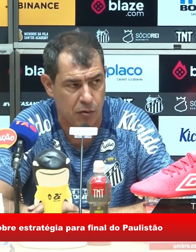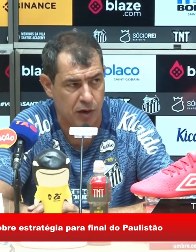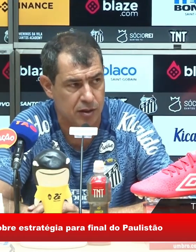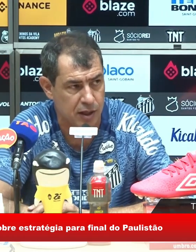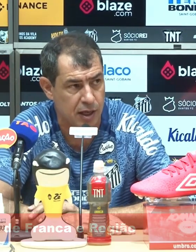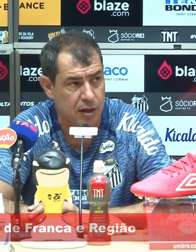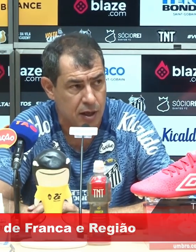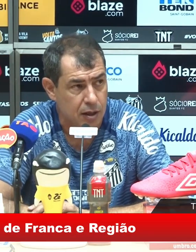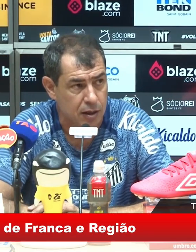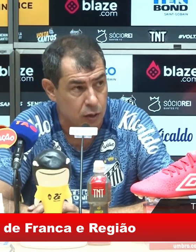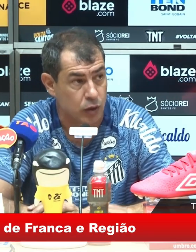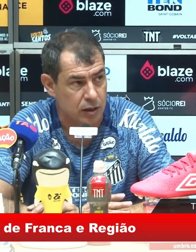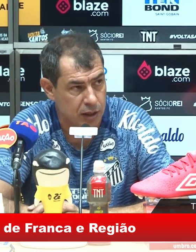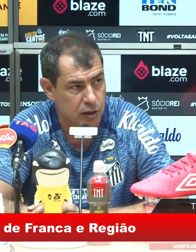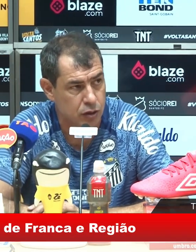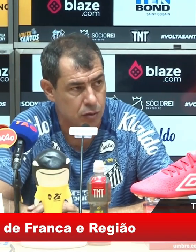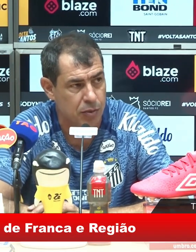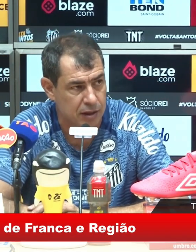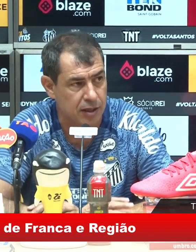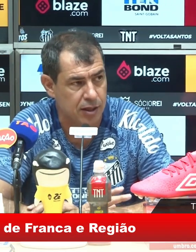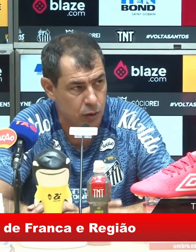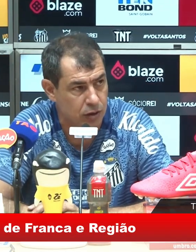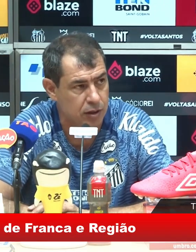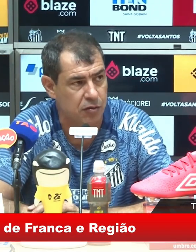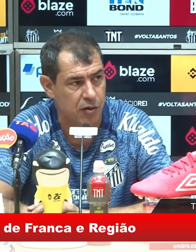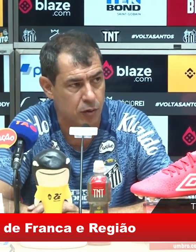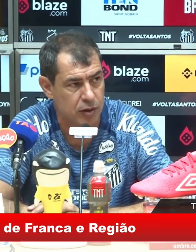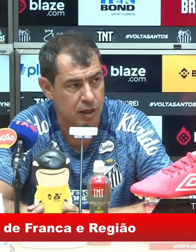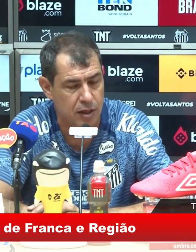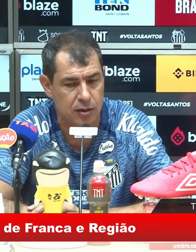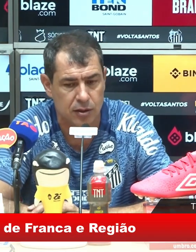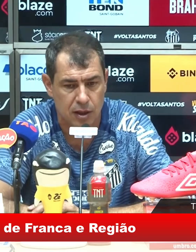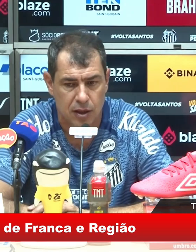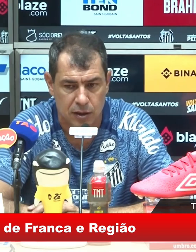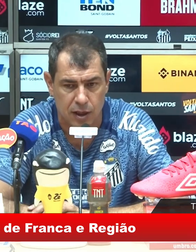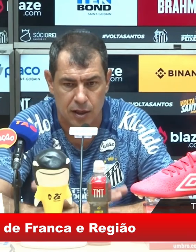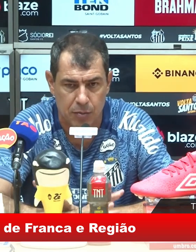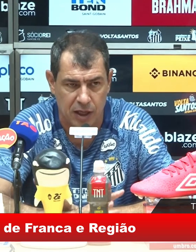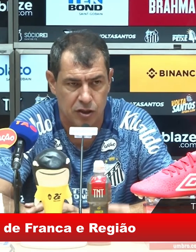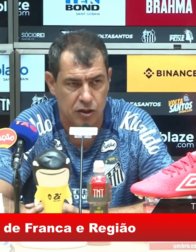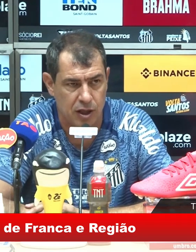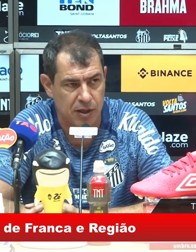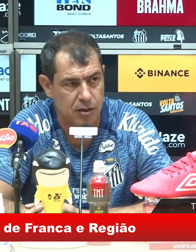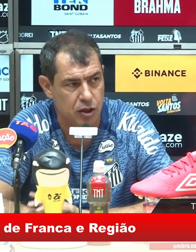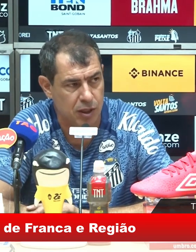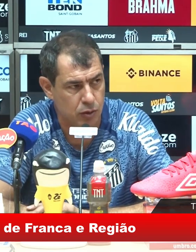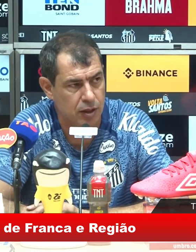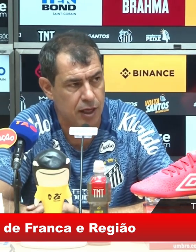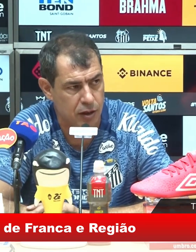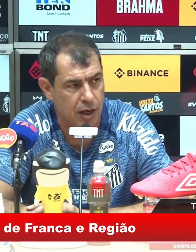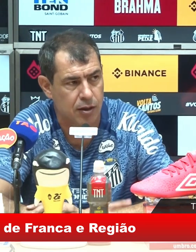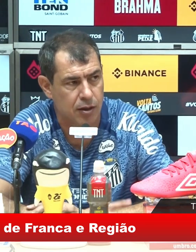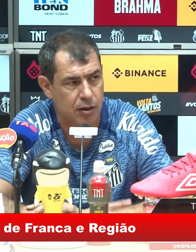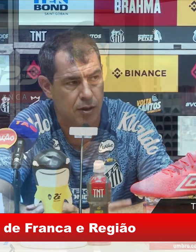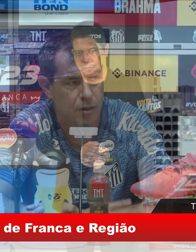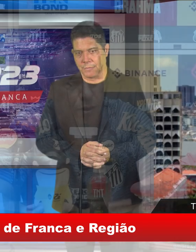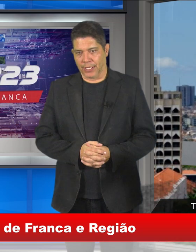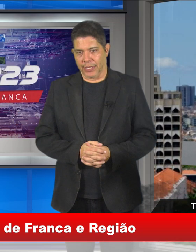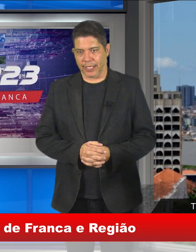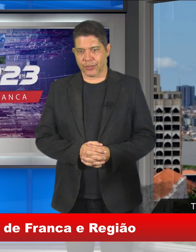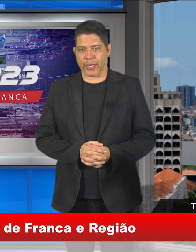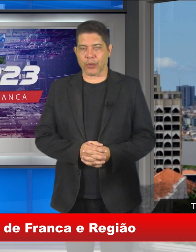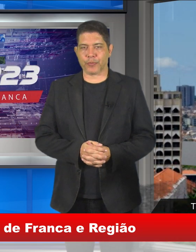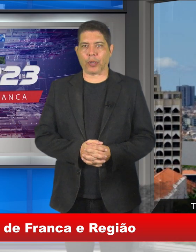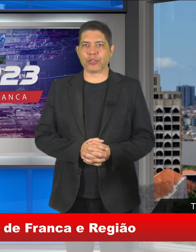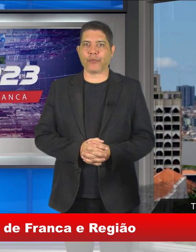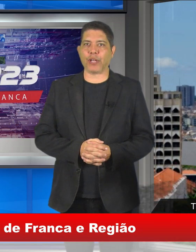eles procuraram fazer no início, para trazer a torcida em favor deles, né, e para que a gente tenha bastante maturidade lá.